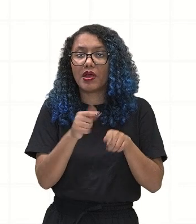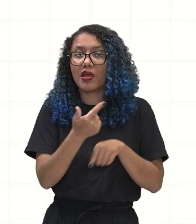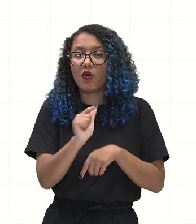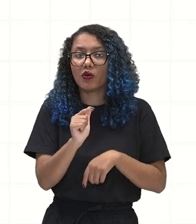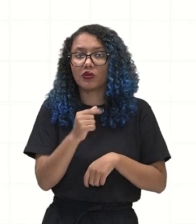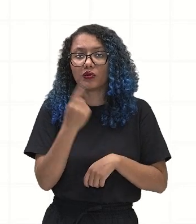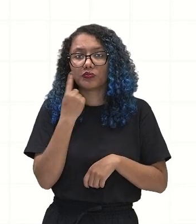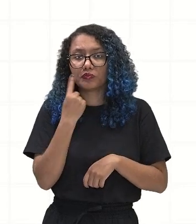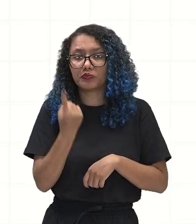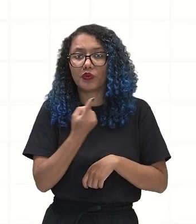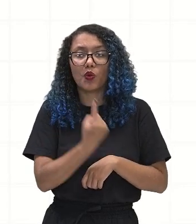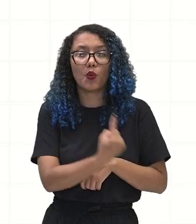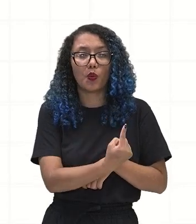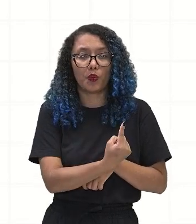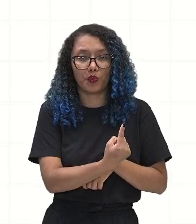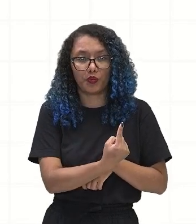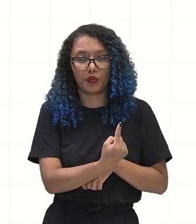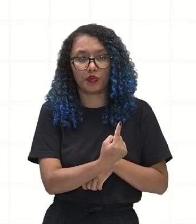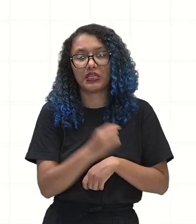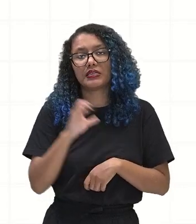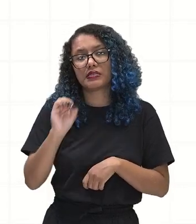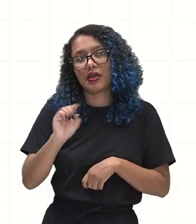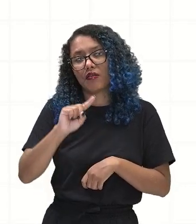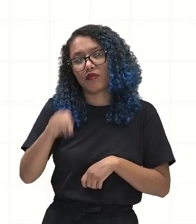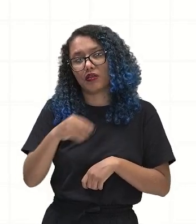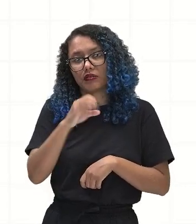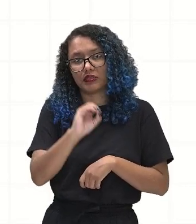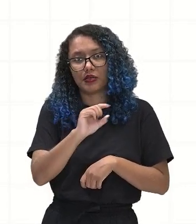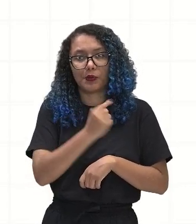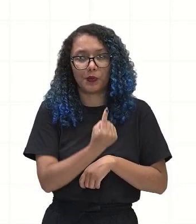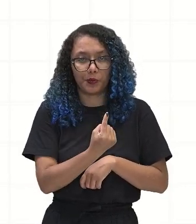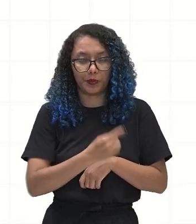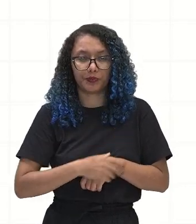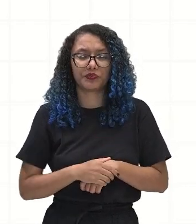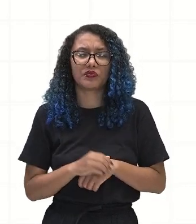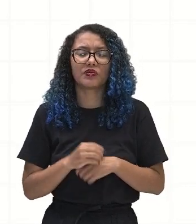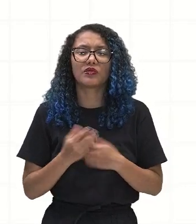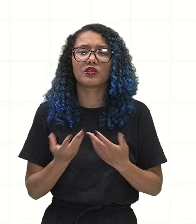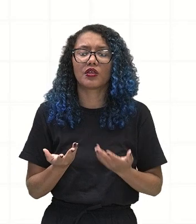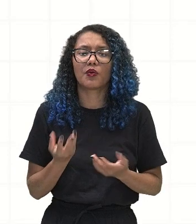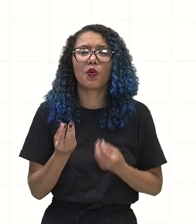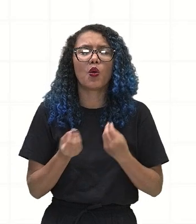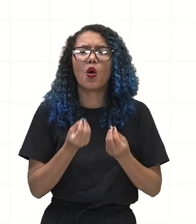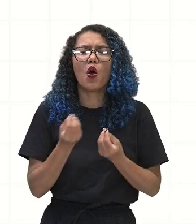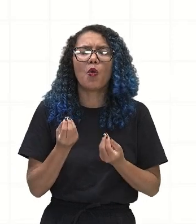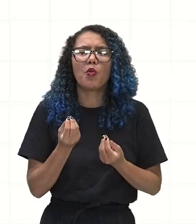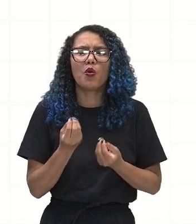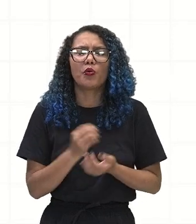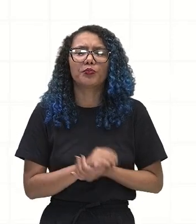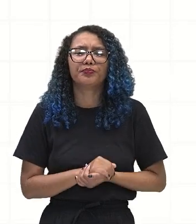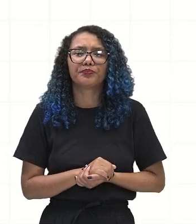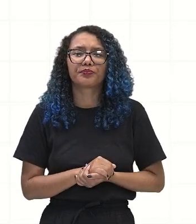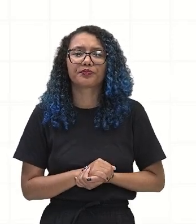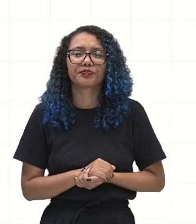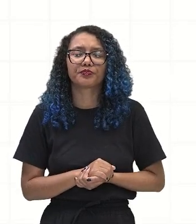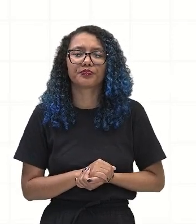casa é a casa dos centésimos. Então, quando eu leio essa porcentagem,